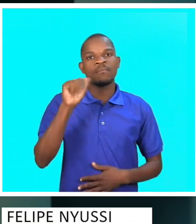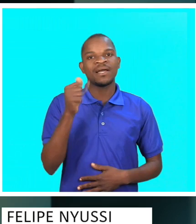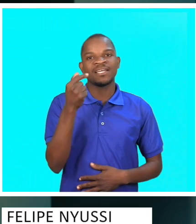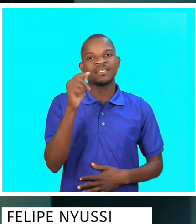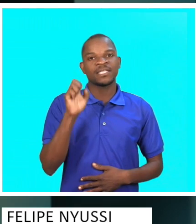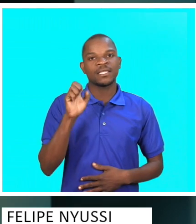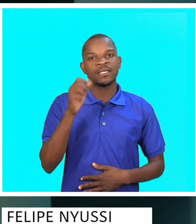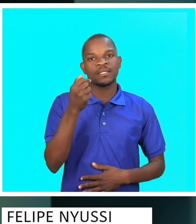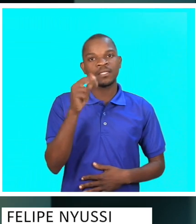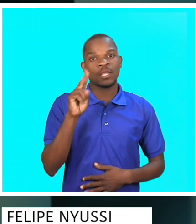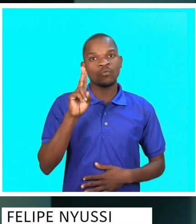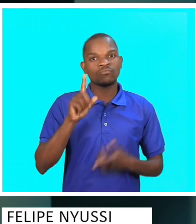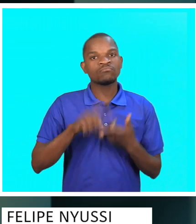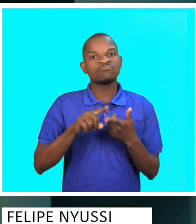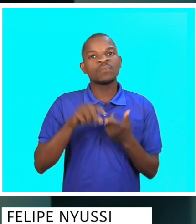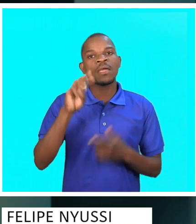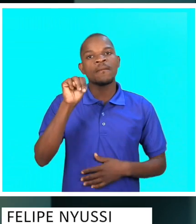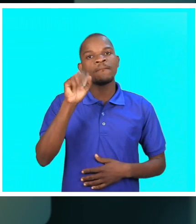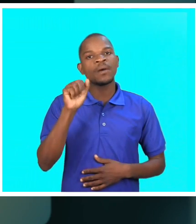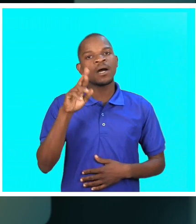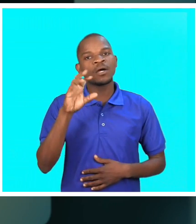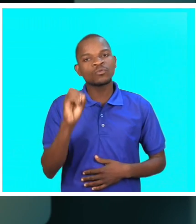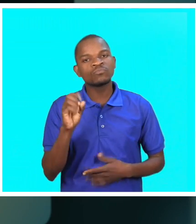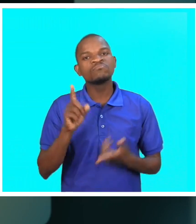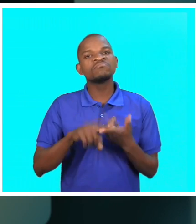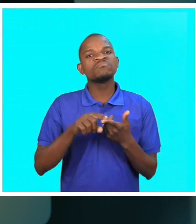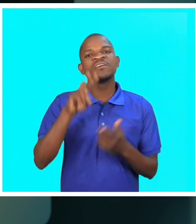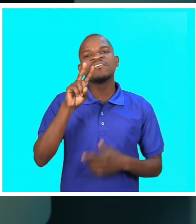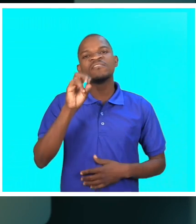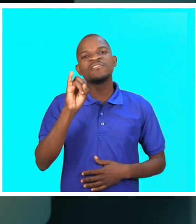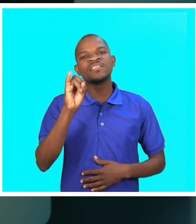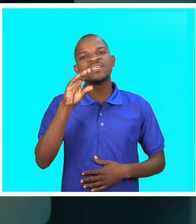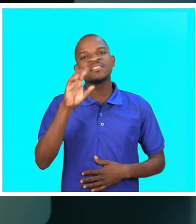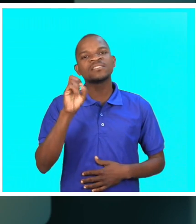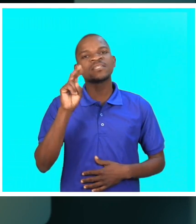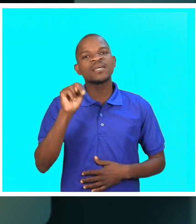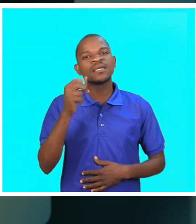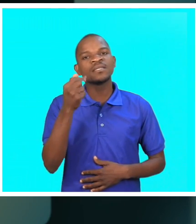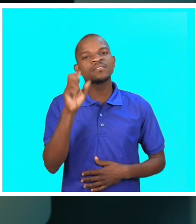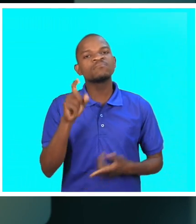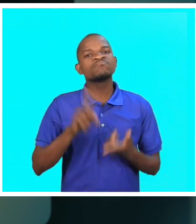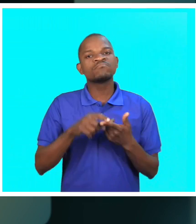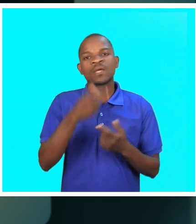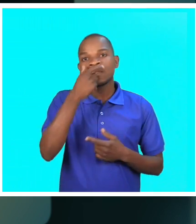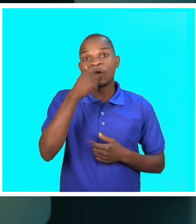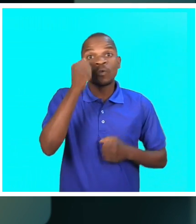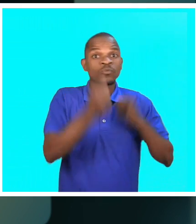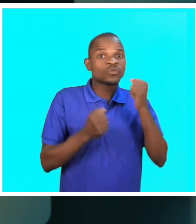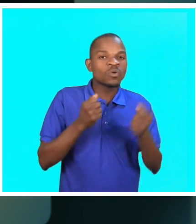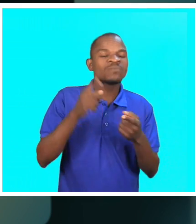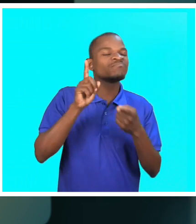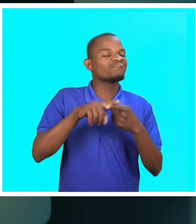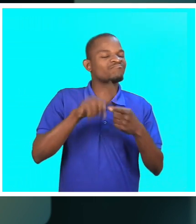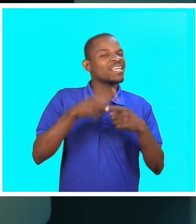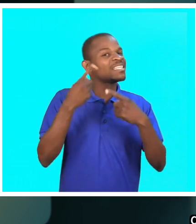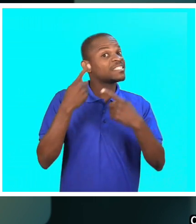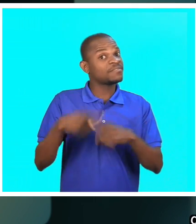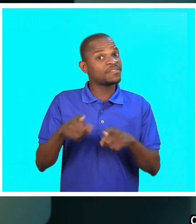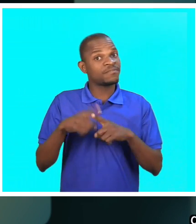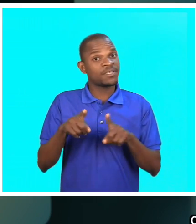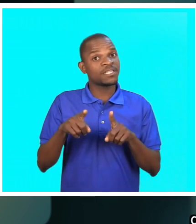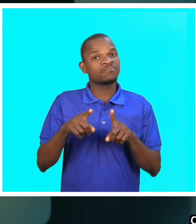Macaqueu, Mário Coluna, Vicente Lucas, Lourdes Mutola, Antônio